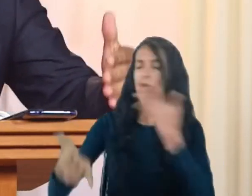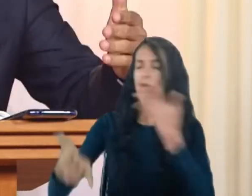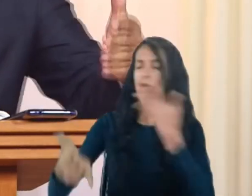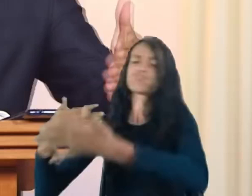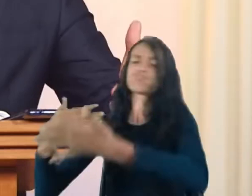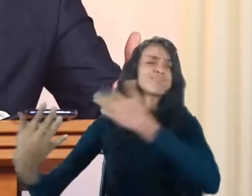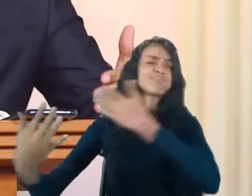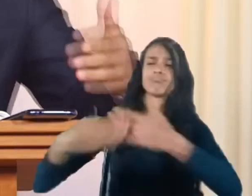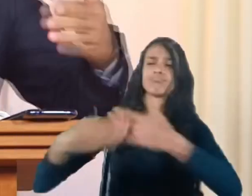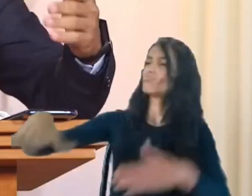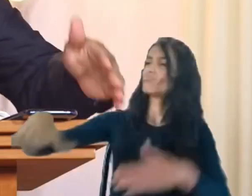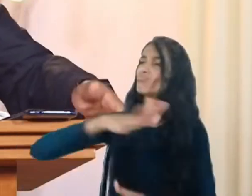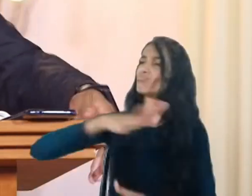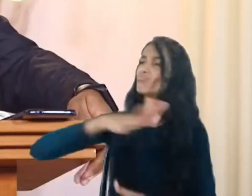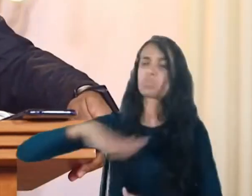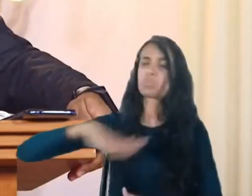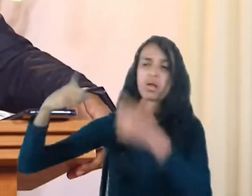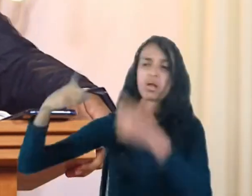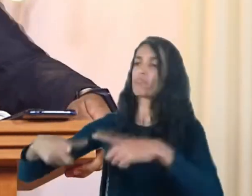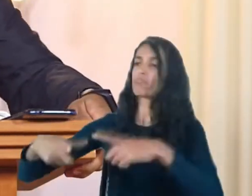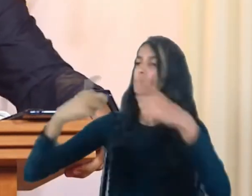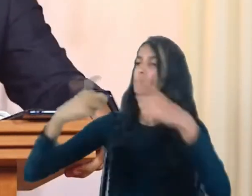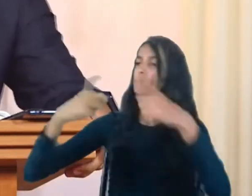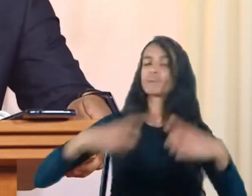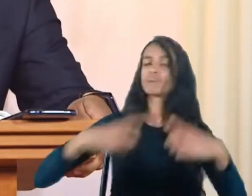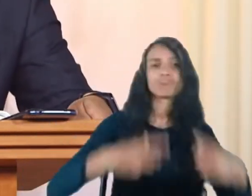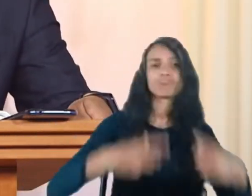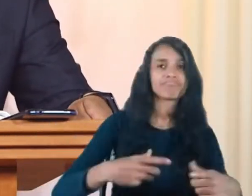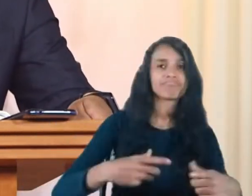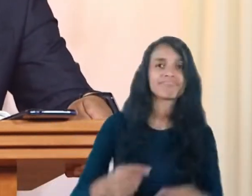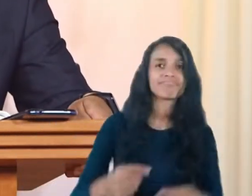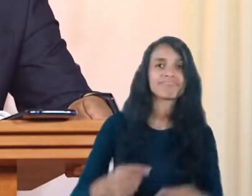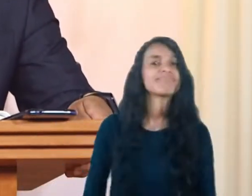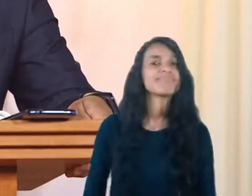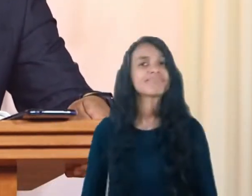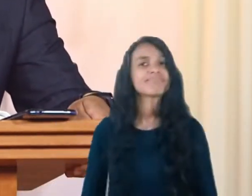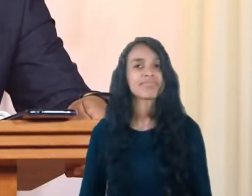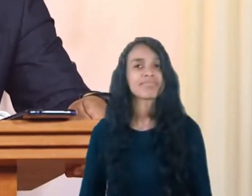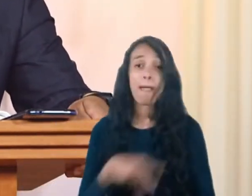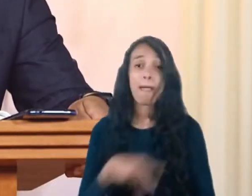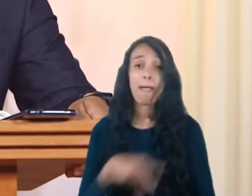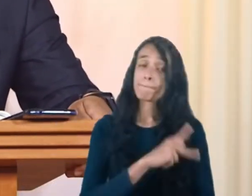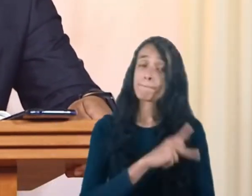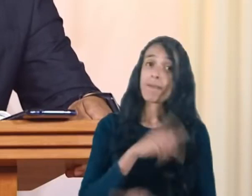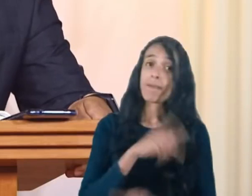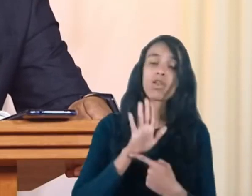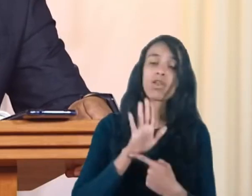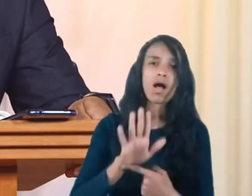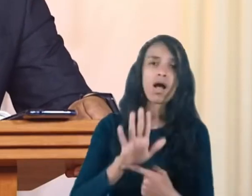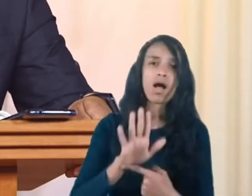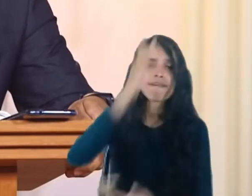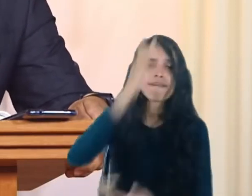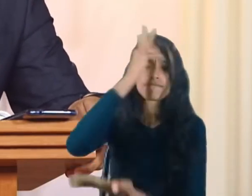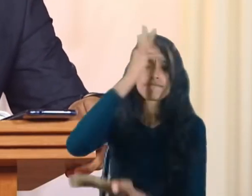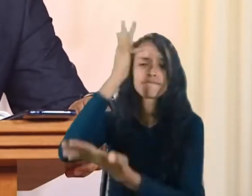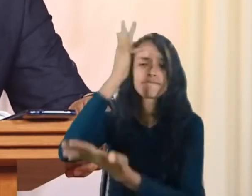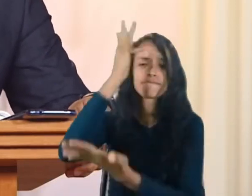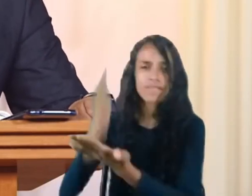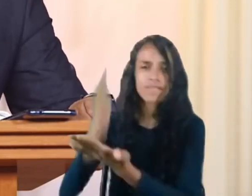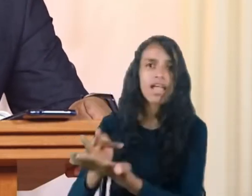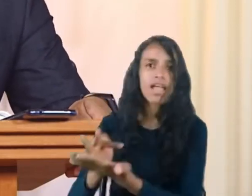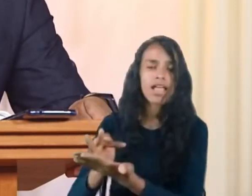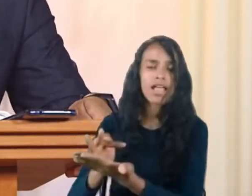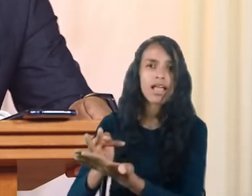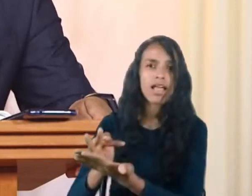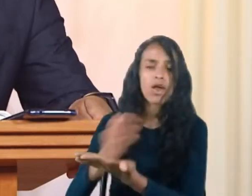Mas escrevendo aos Romanos, o apóstolo Paulo diz, a fé vem pelo ouvir, e o ouvir a palavra